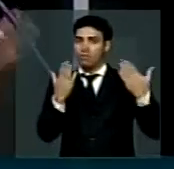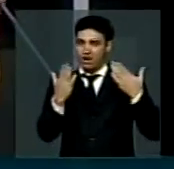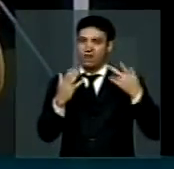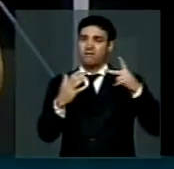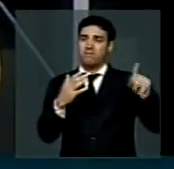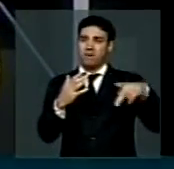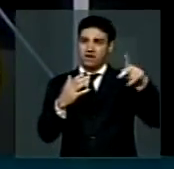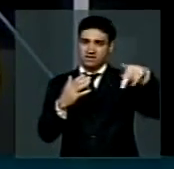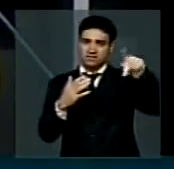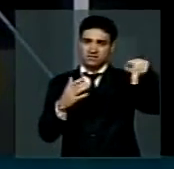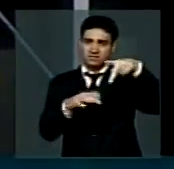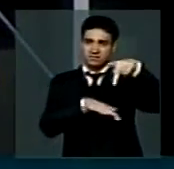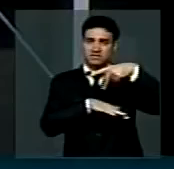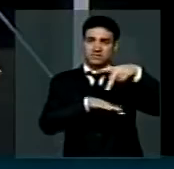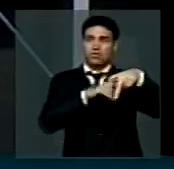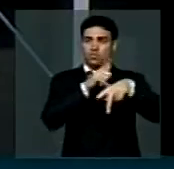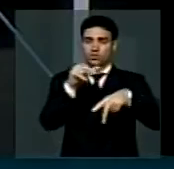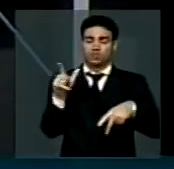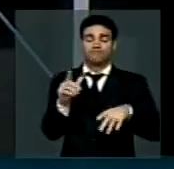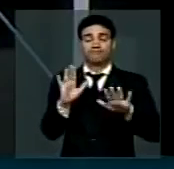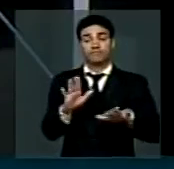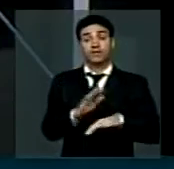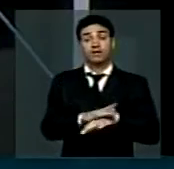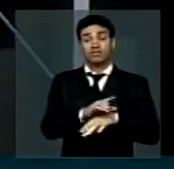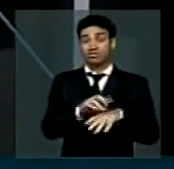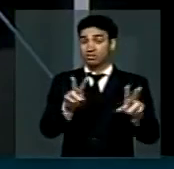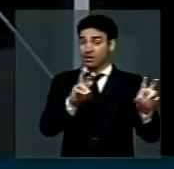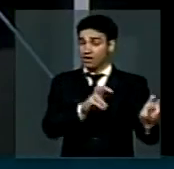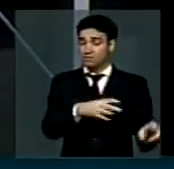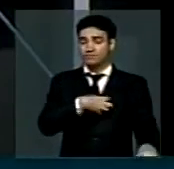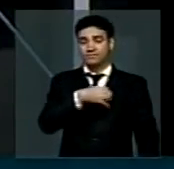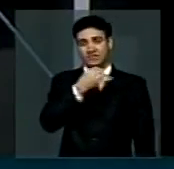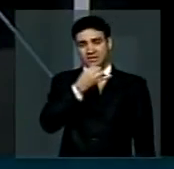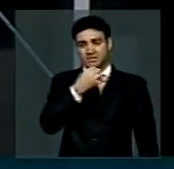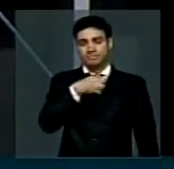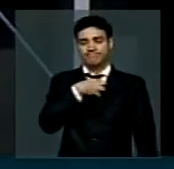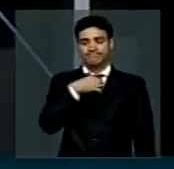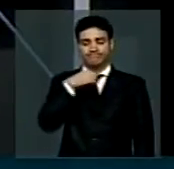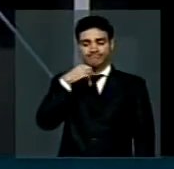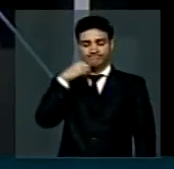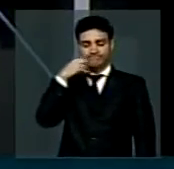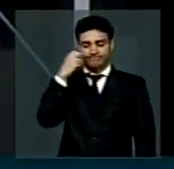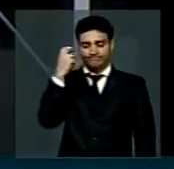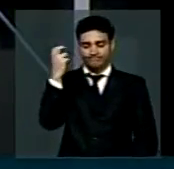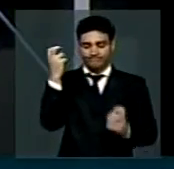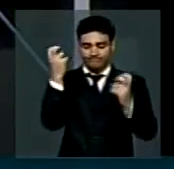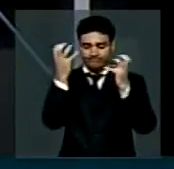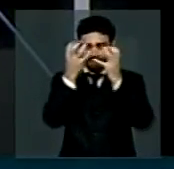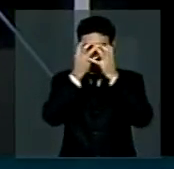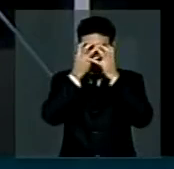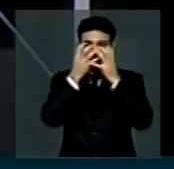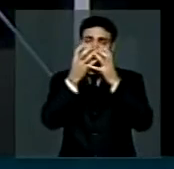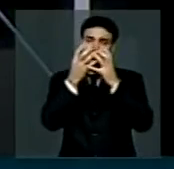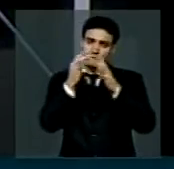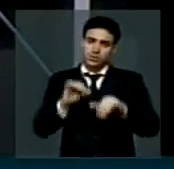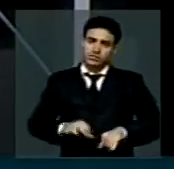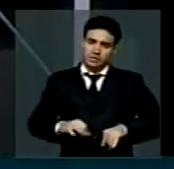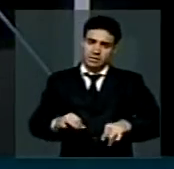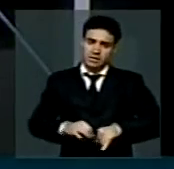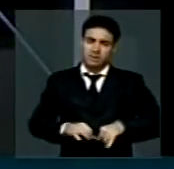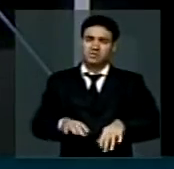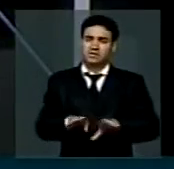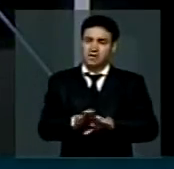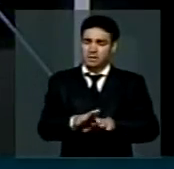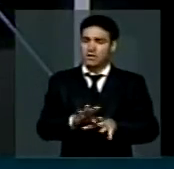nações. Um tema que, infelizmente, nos causa vergonha, sofrimento e revolta